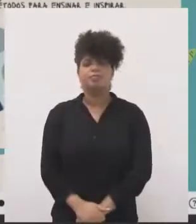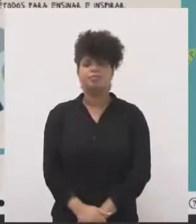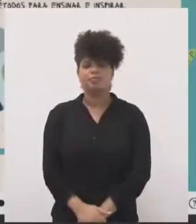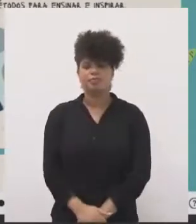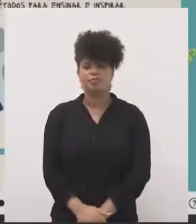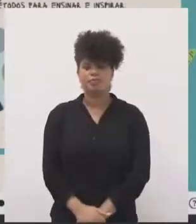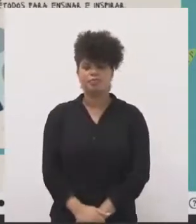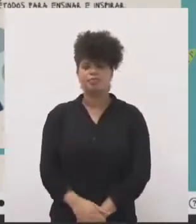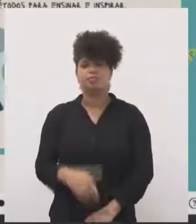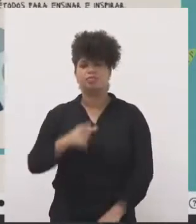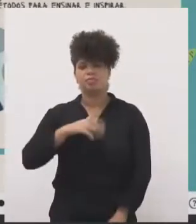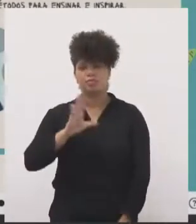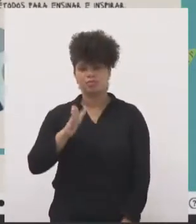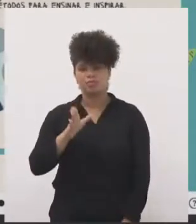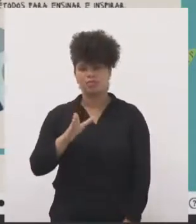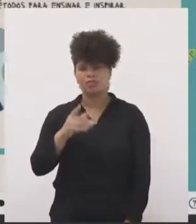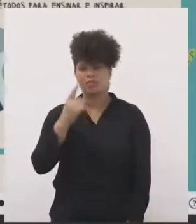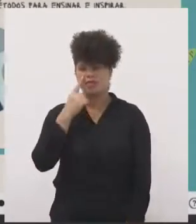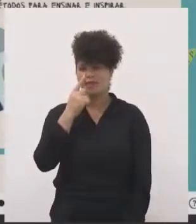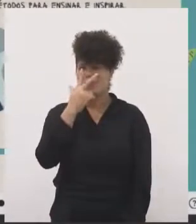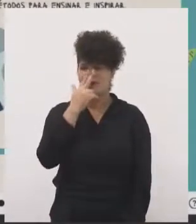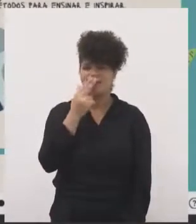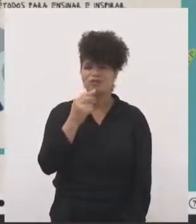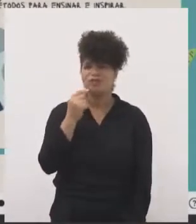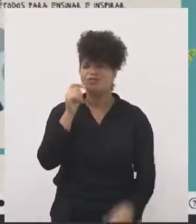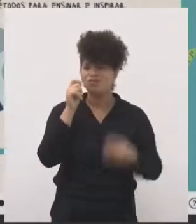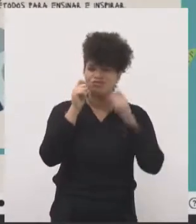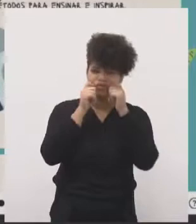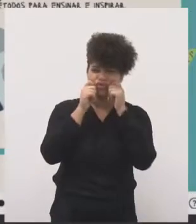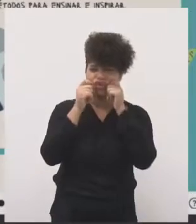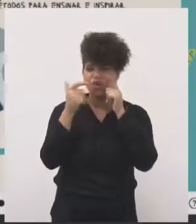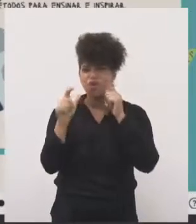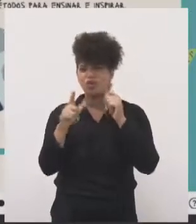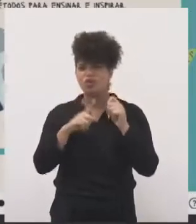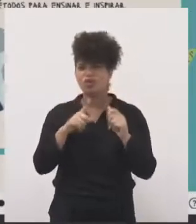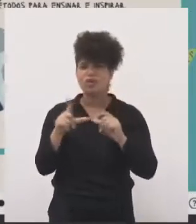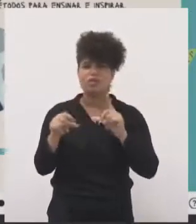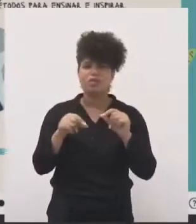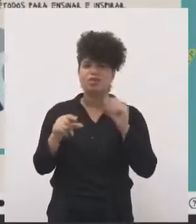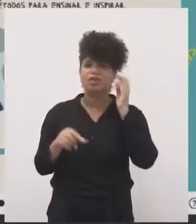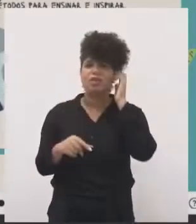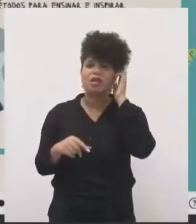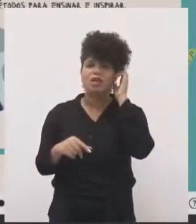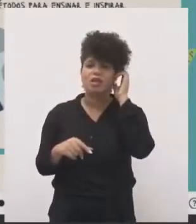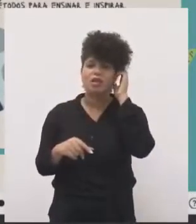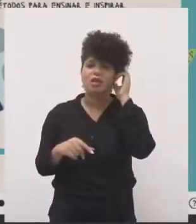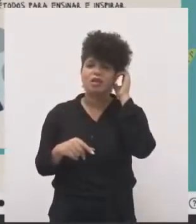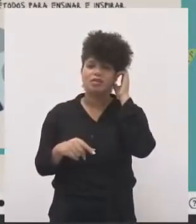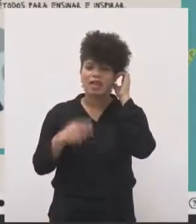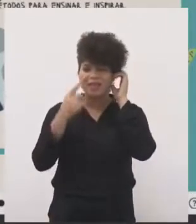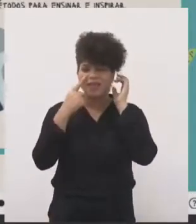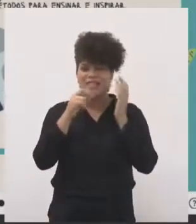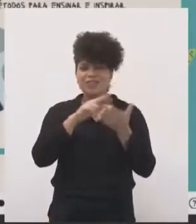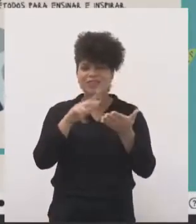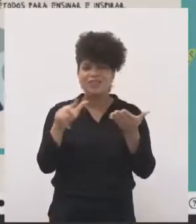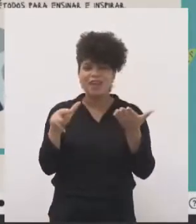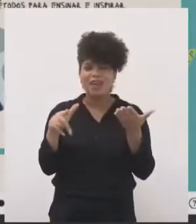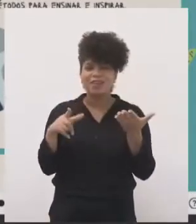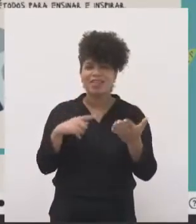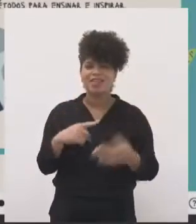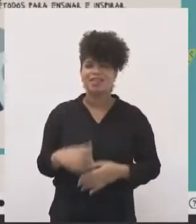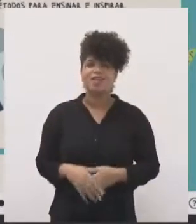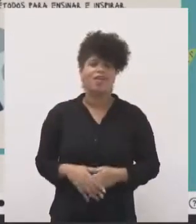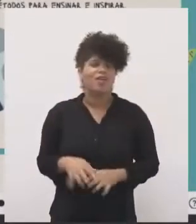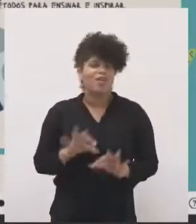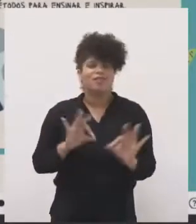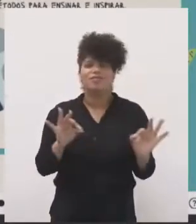Tem esse dinossauro aqui, que ele parece engraçadinho. Tem esse outro. Tá vendo que legal? Essa é a